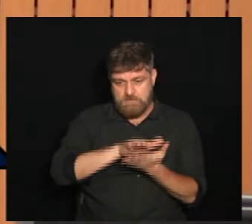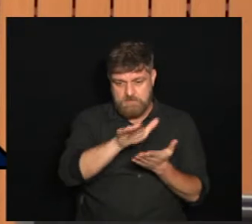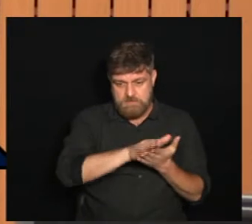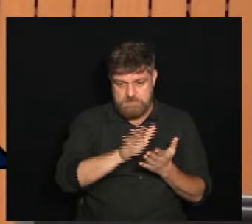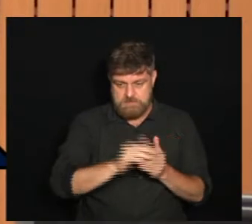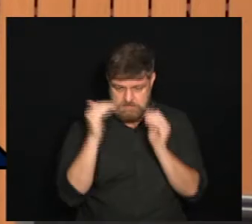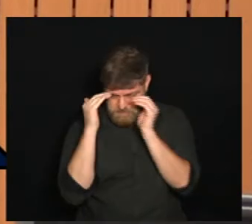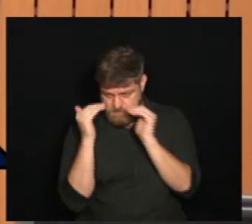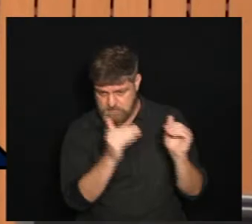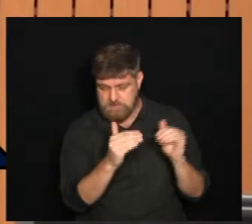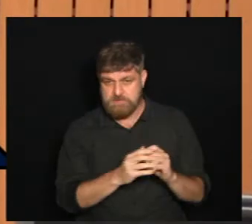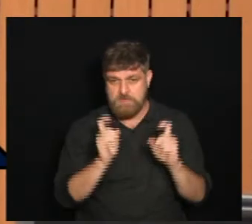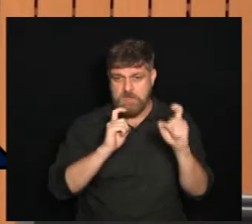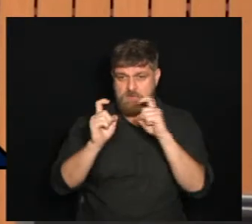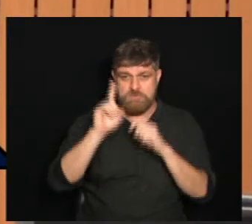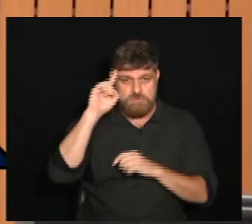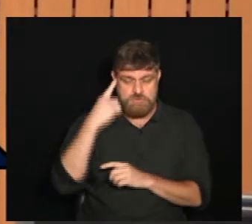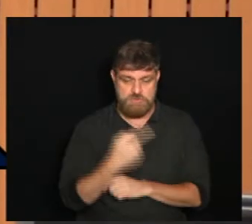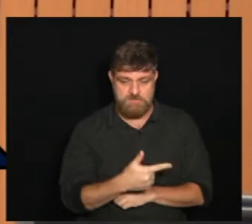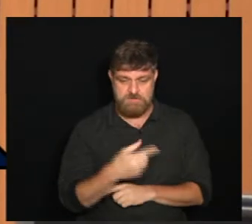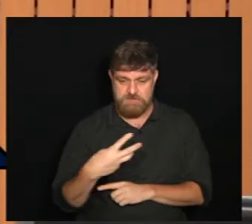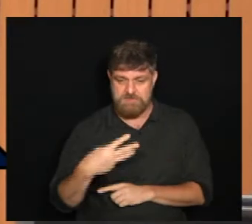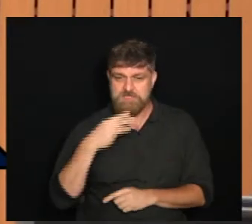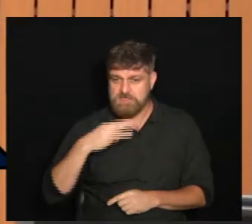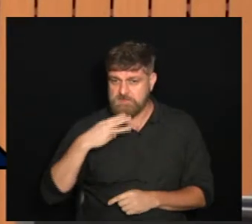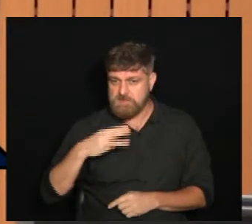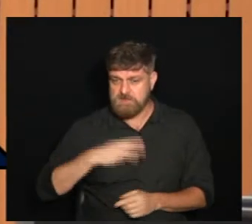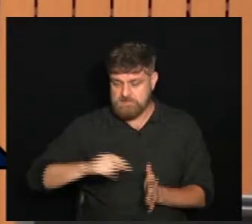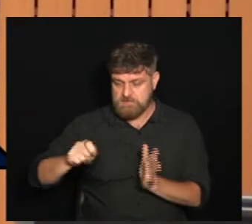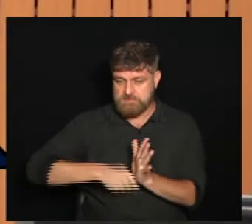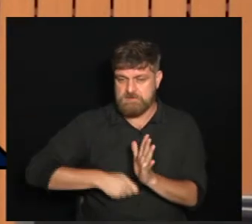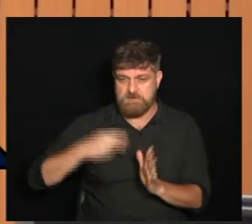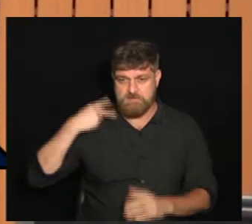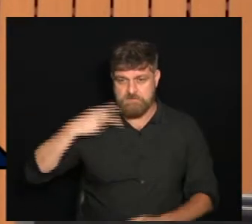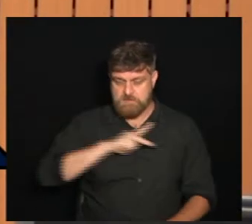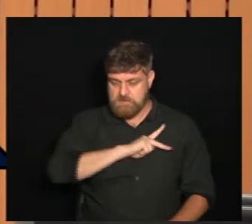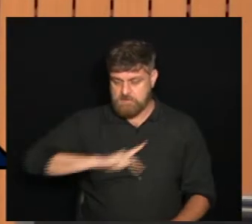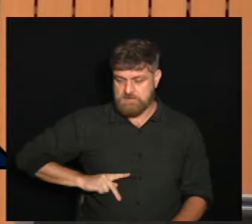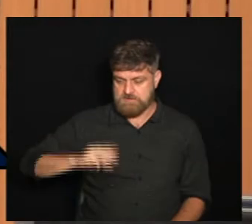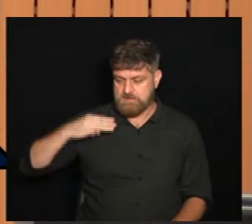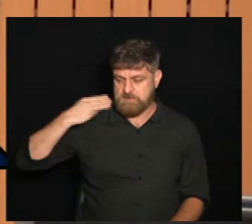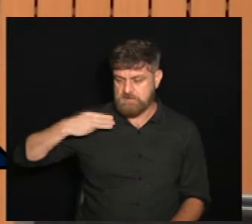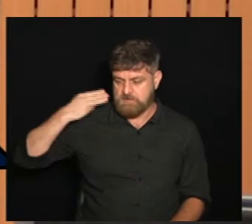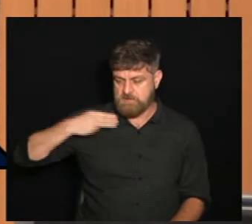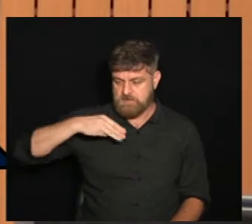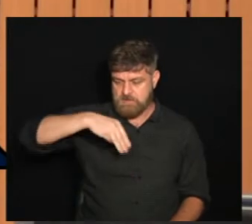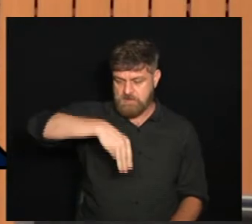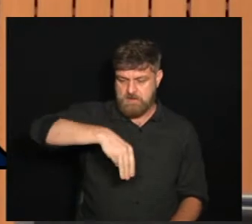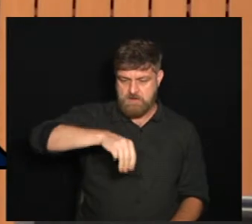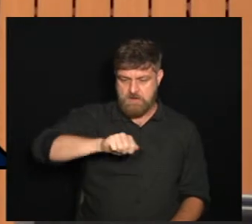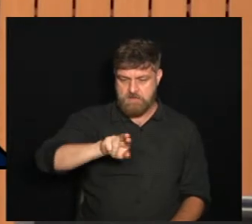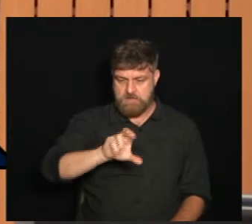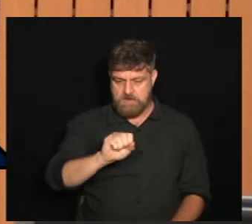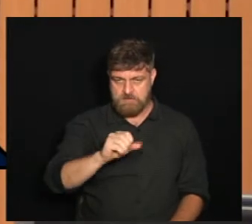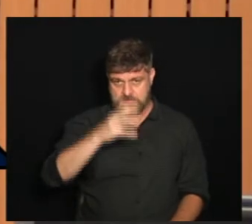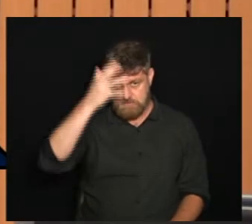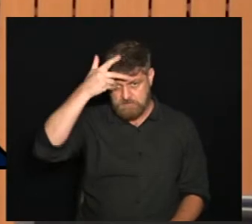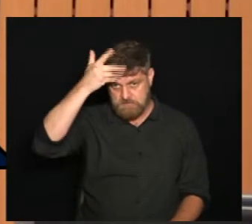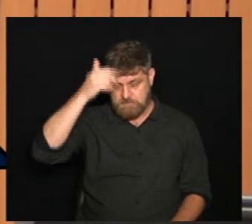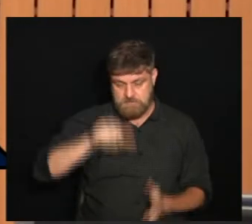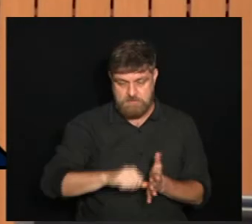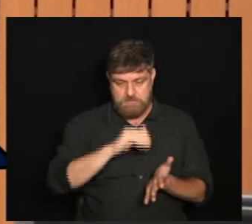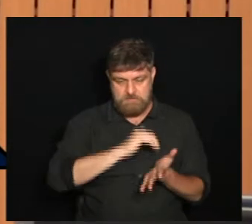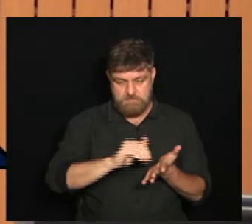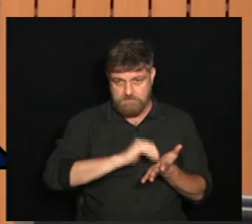cumpra-se. Sala de reuniões, 23 de março de 2020, assina vereador, presidente Marcos José Bernardelli, Rodrigo da Farmadic, primeiro